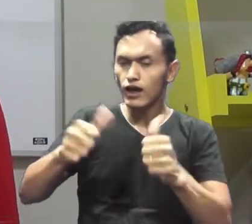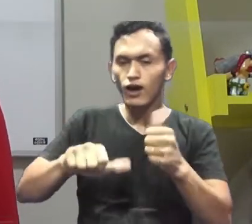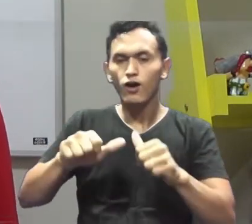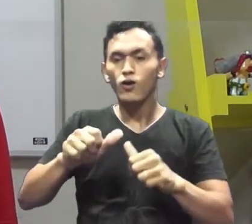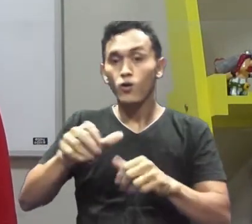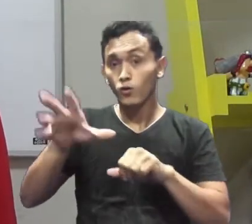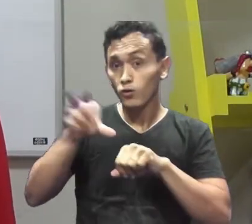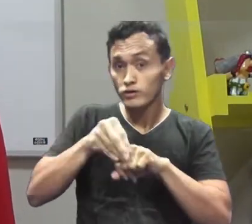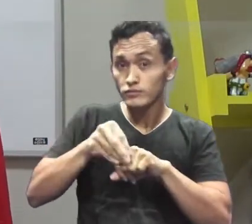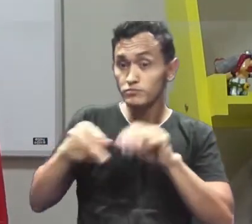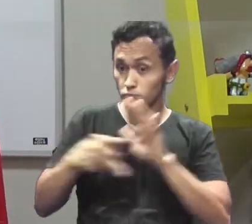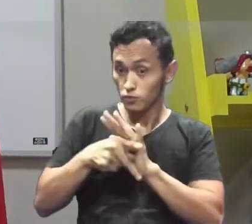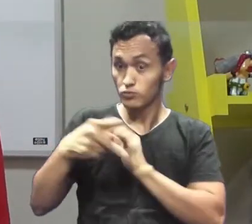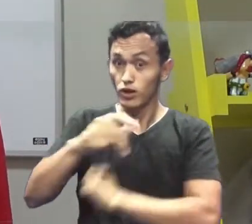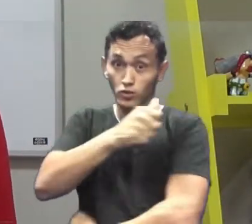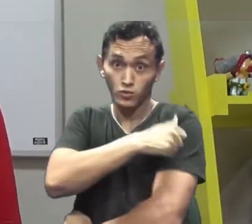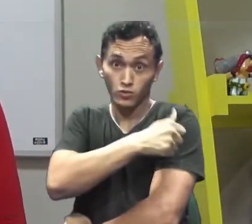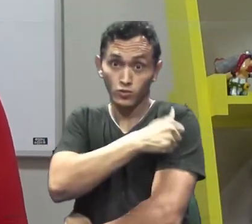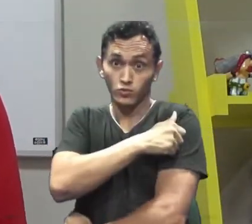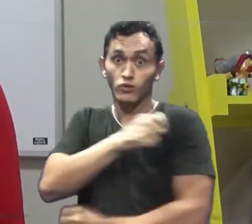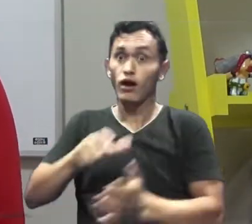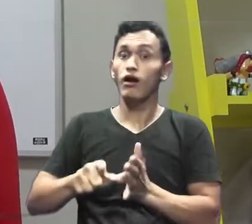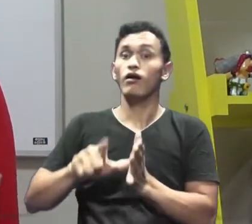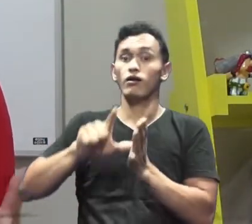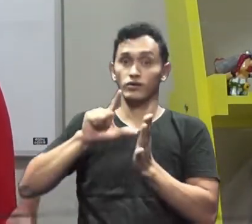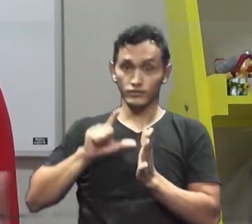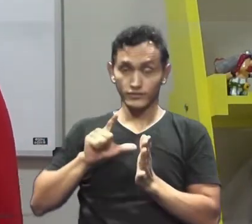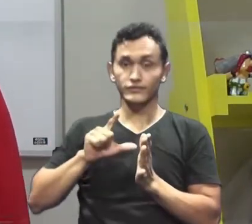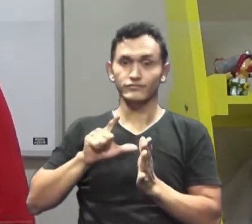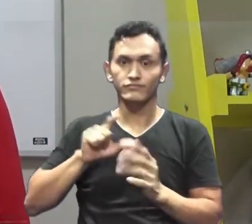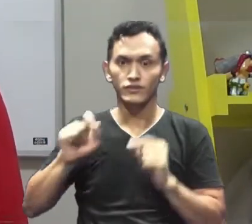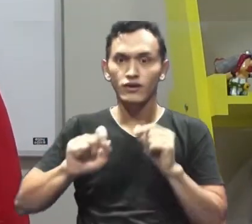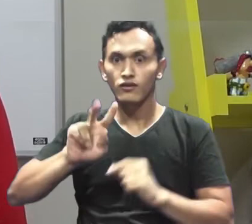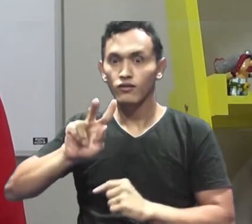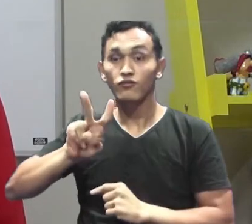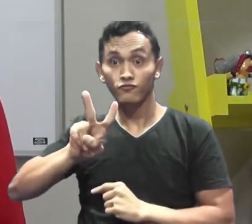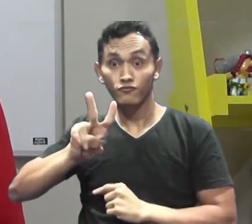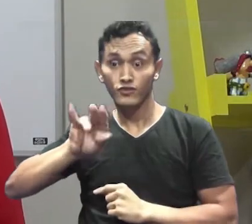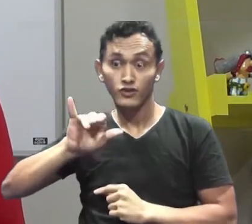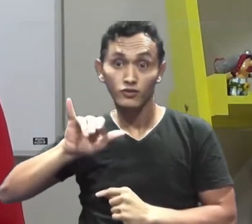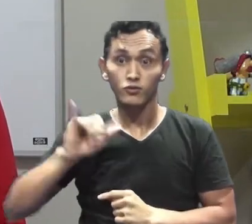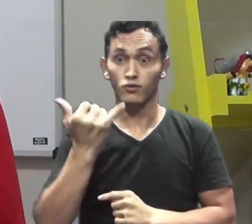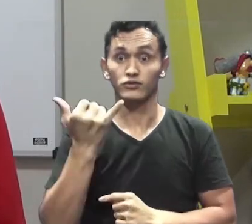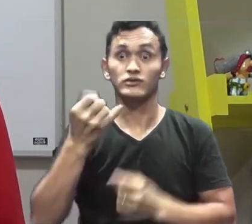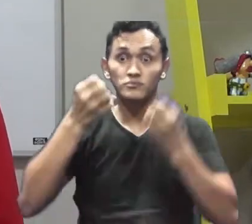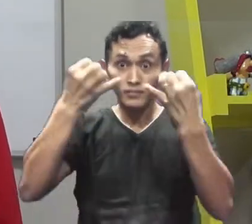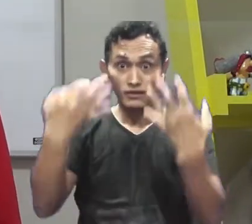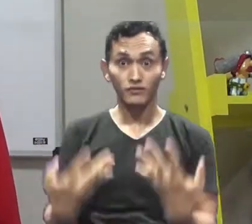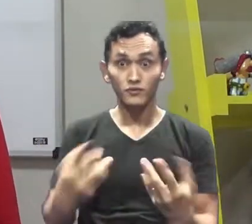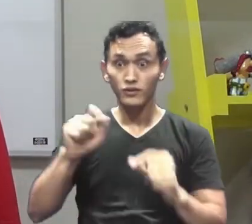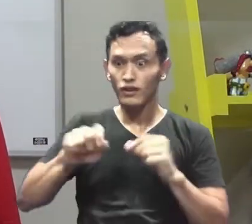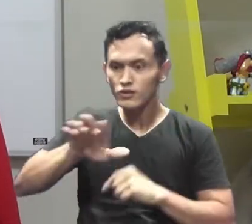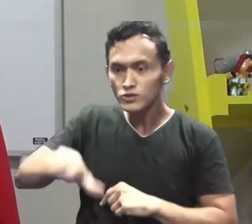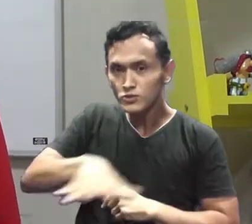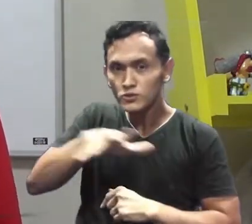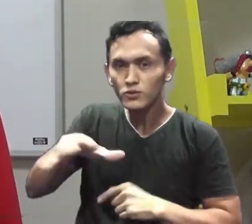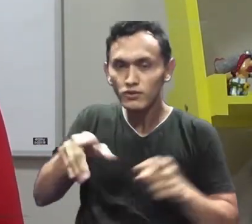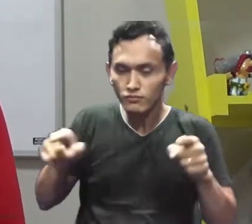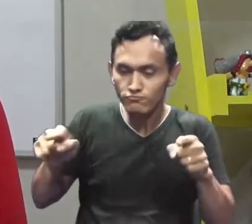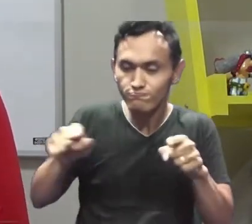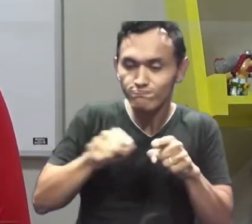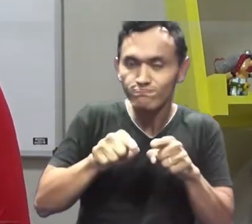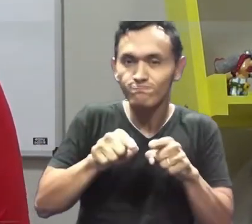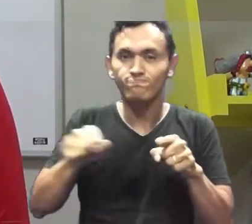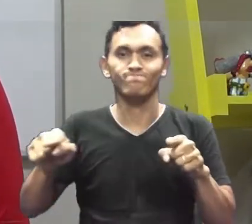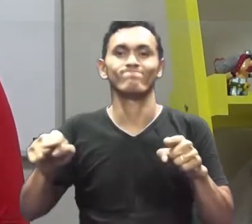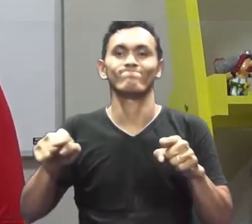está relacionada ao que Vygotsky chama, ou chamava, né, porque já faleceu, de zona de desenvolvimento proximal, ou